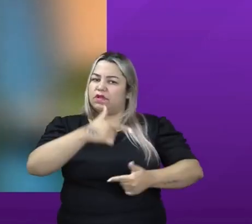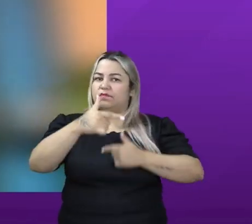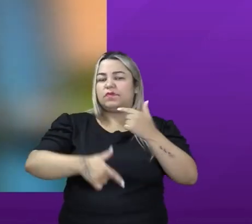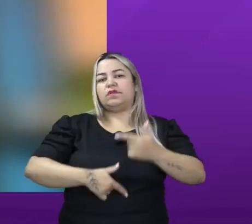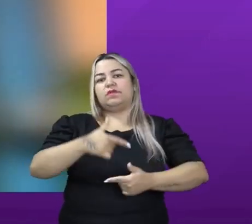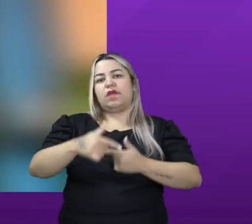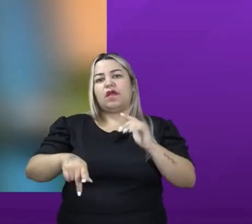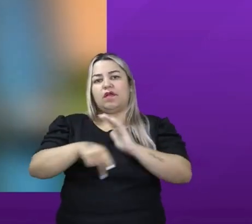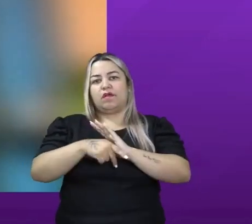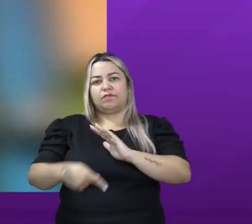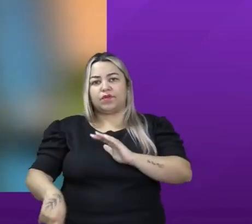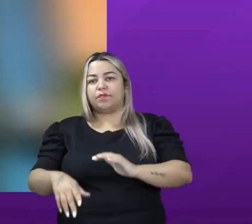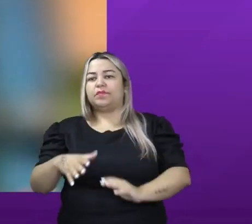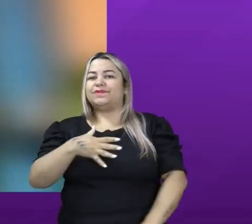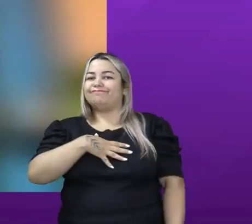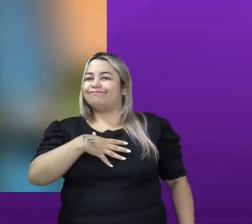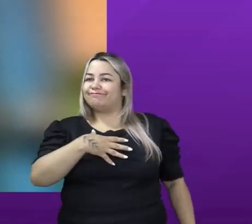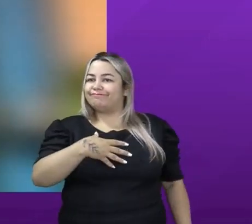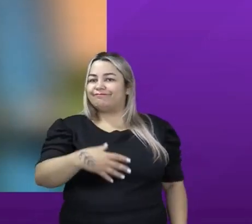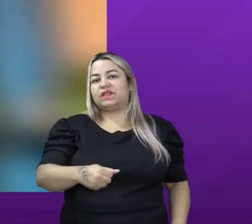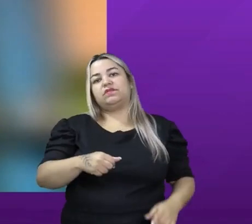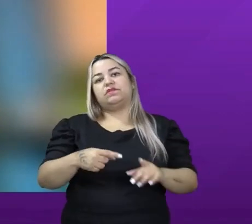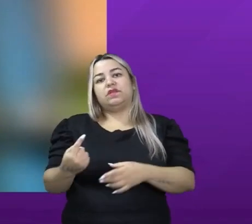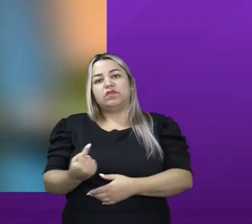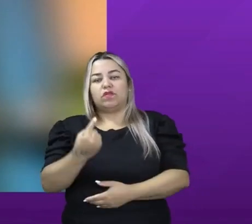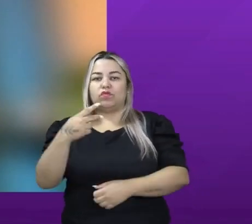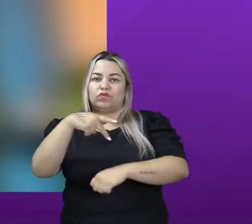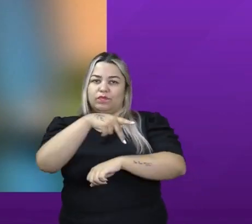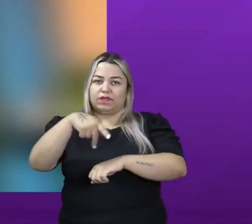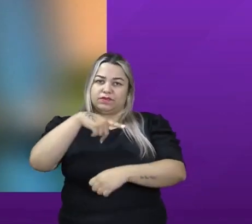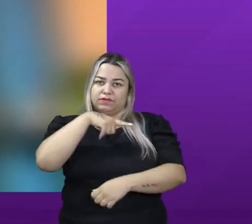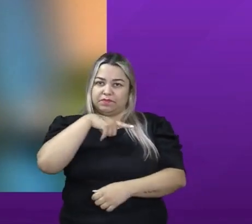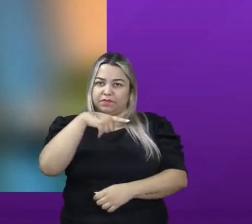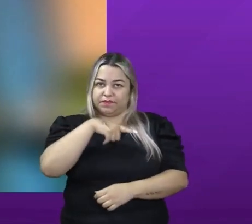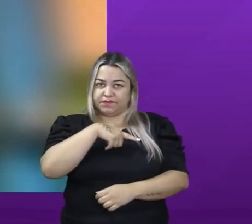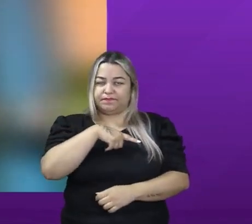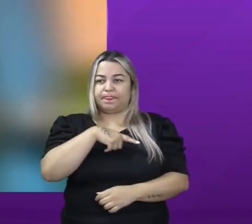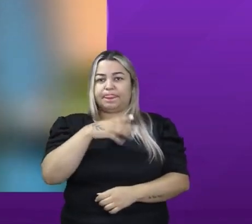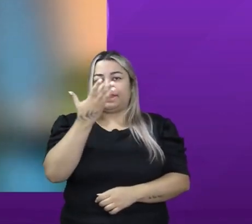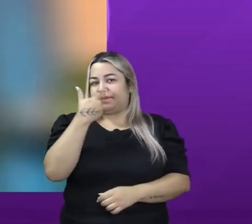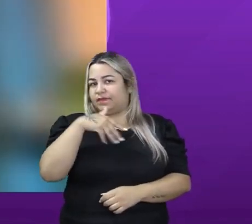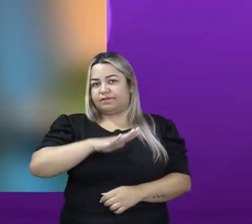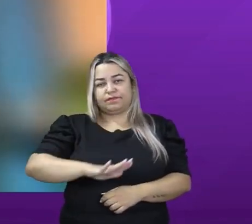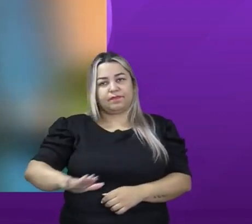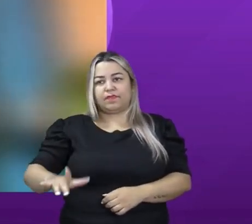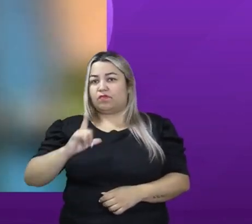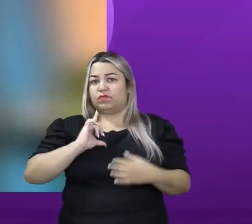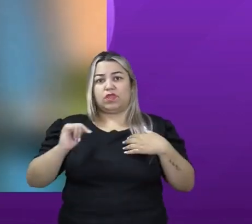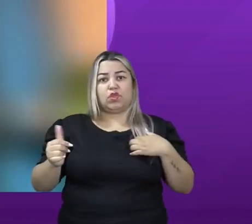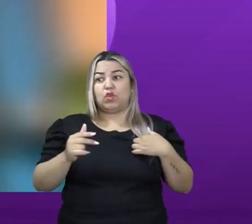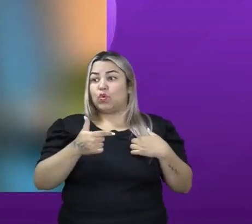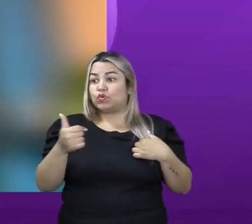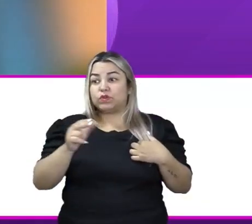própria maternidade solo, num país em que a gente tem muitas crianças que não têm nem o nome do pai